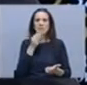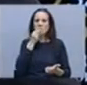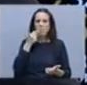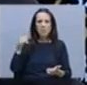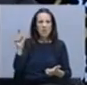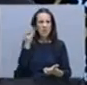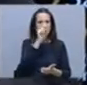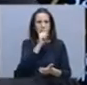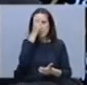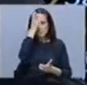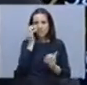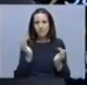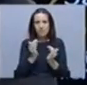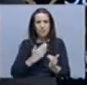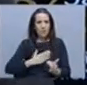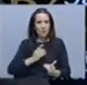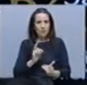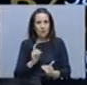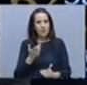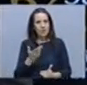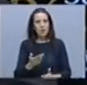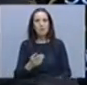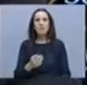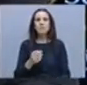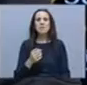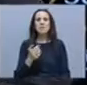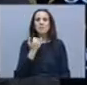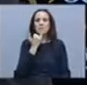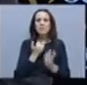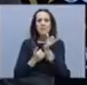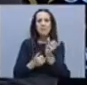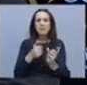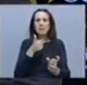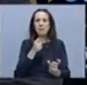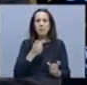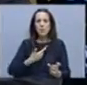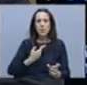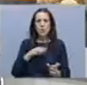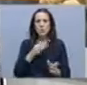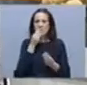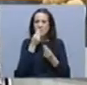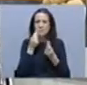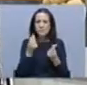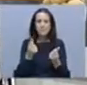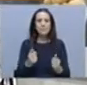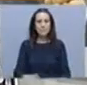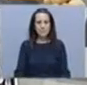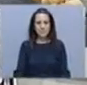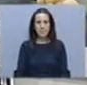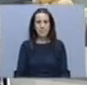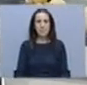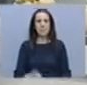gosta no cabrito, vai ser eliminado. O bedum! Exatamente. Vamos começar. Então tenho